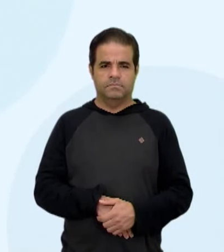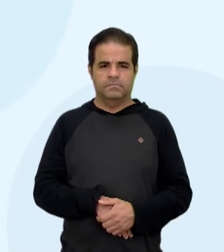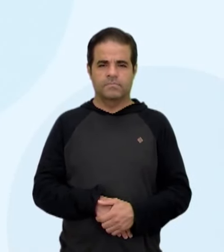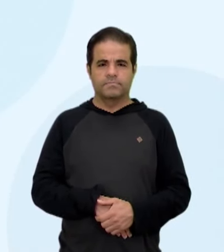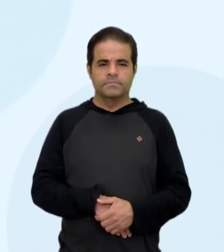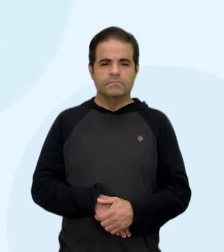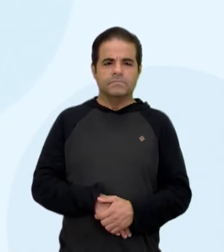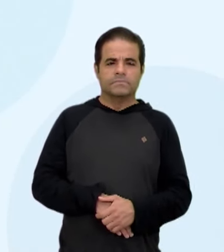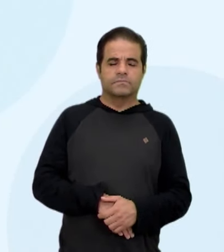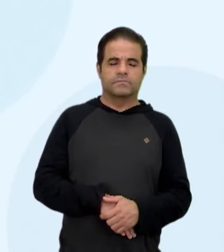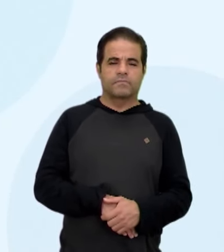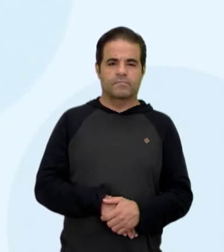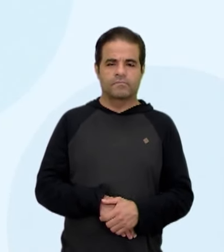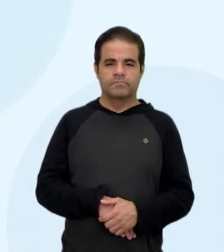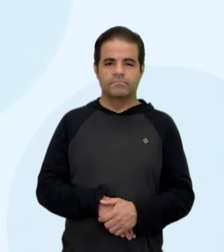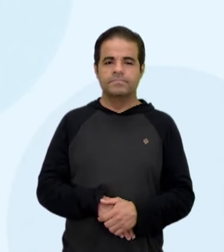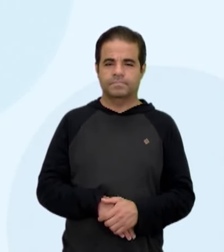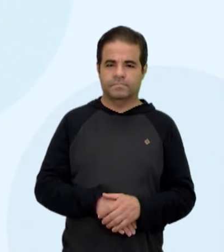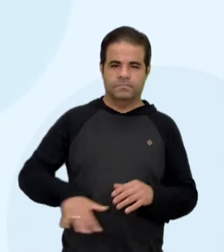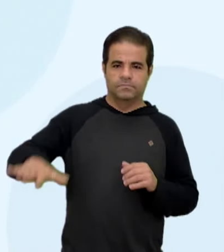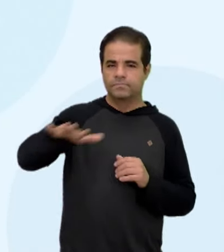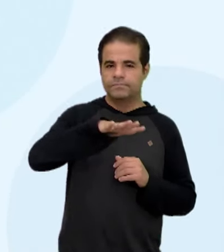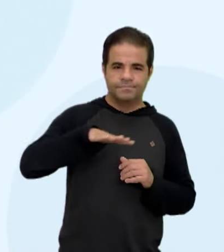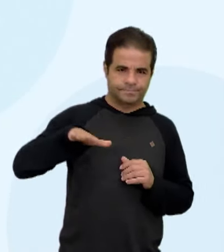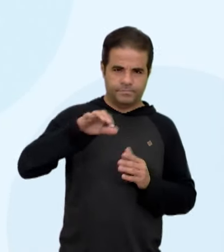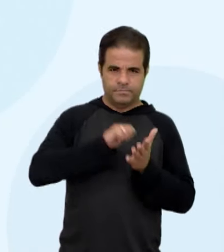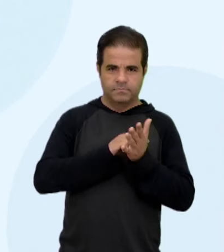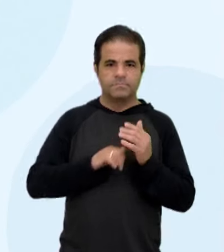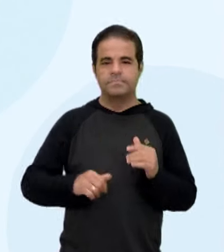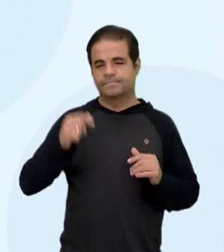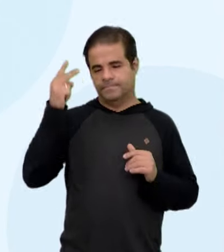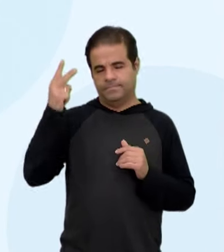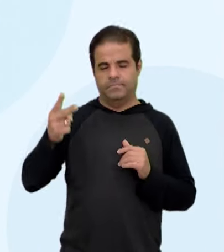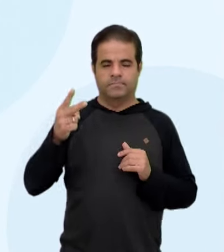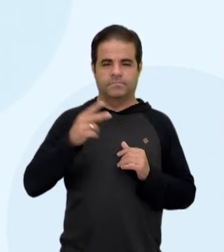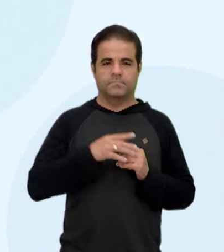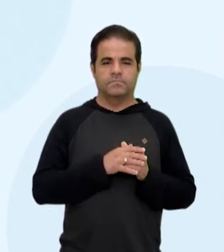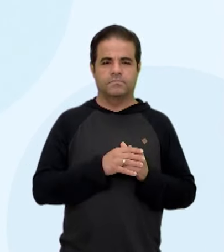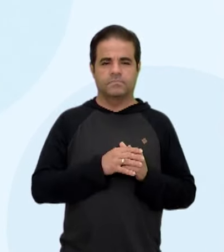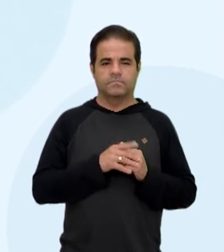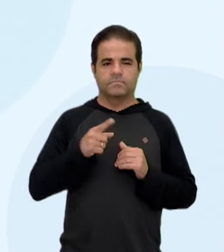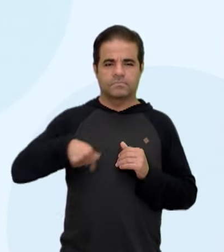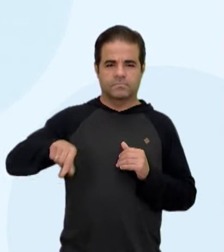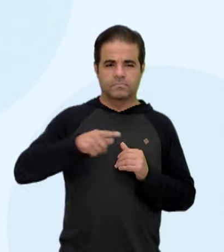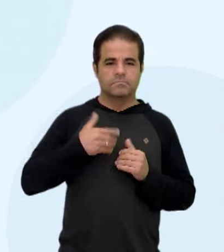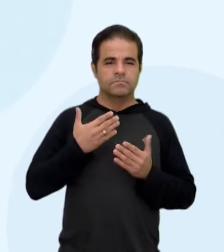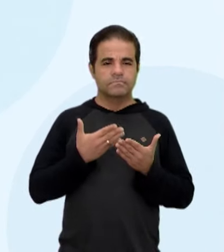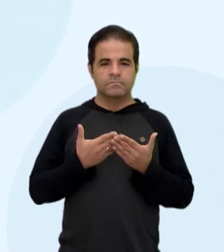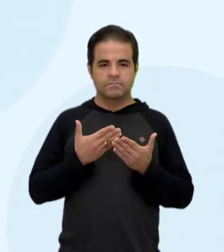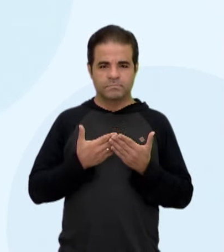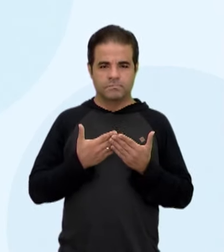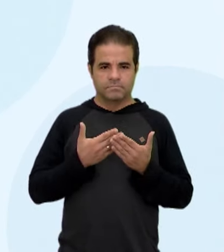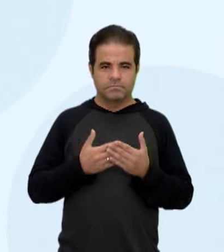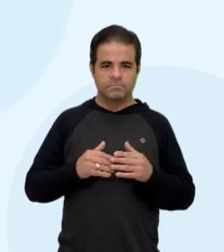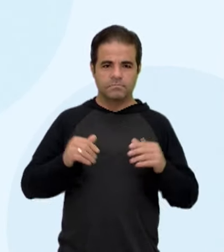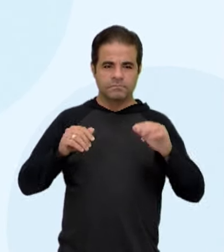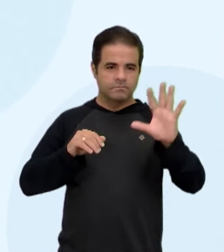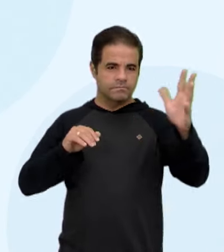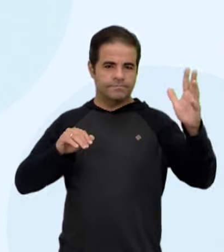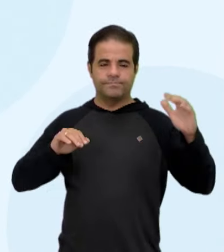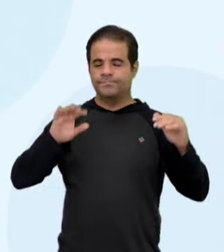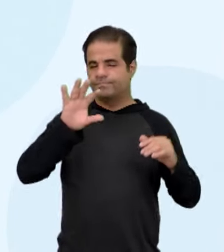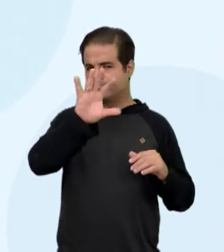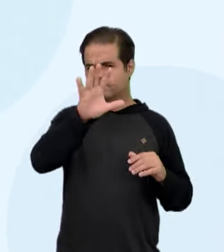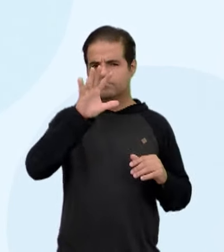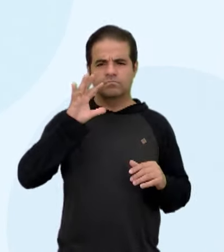A gente, no decorrer aí da atividade 2, né, nós estudamos a respeito aí do que é paisagem, né?